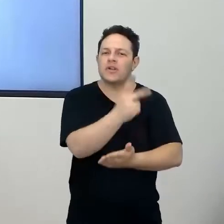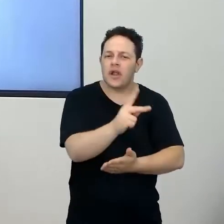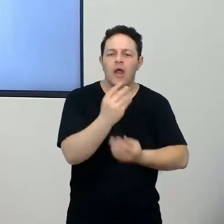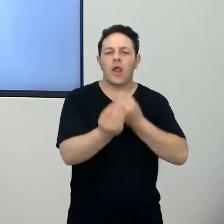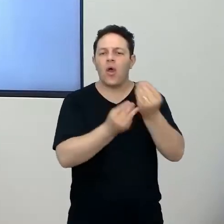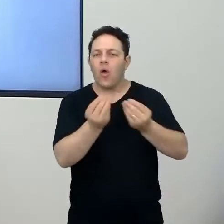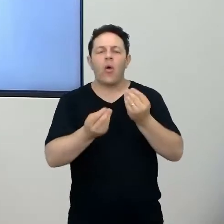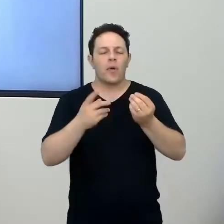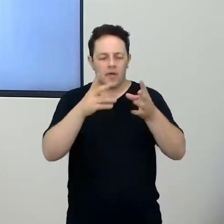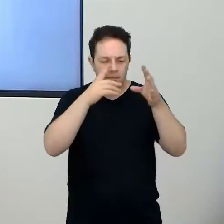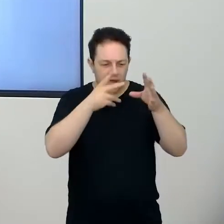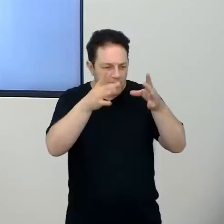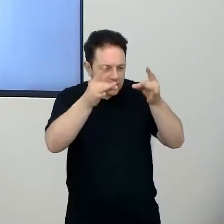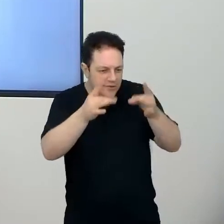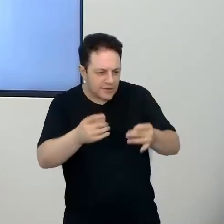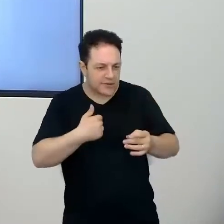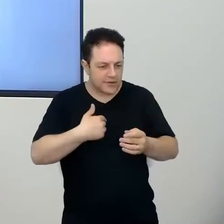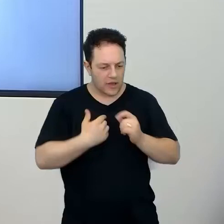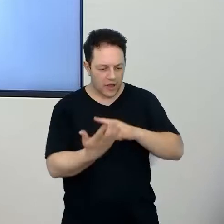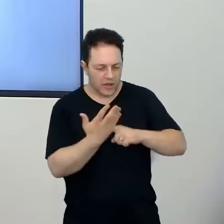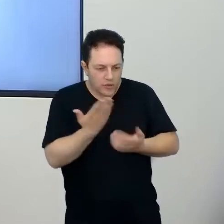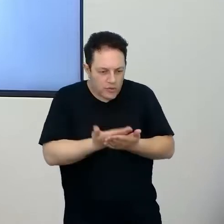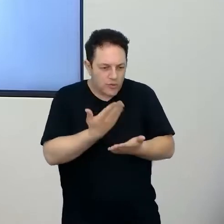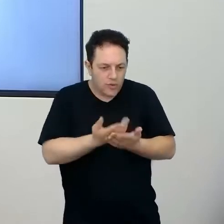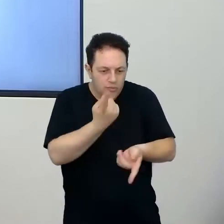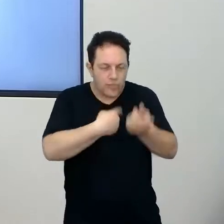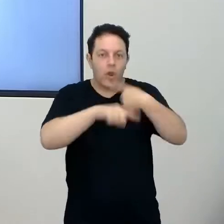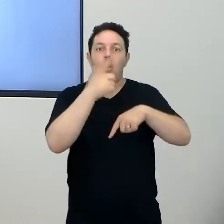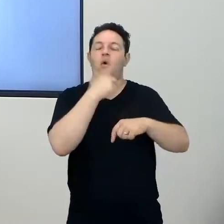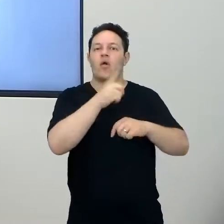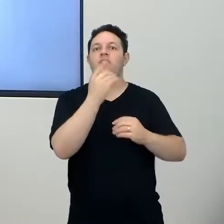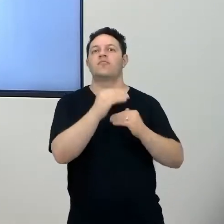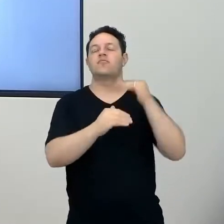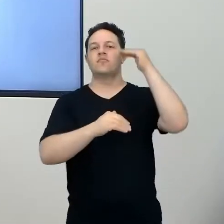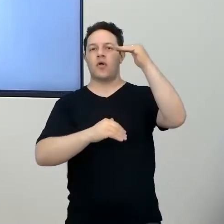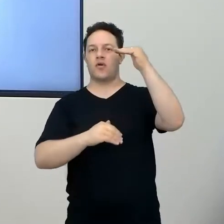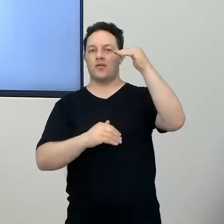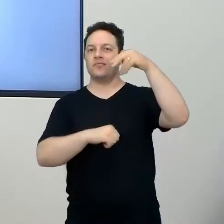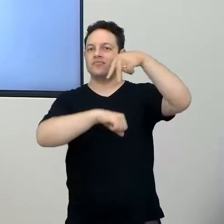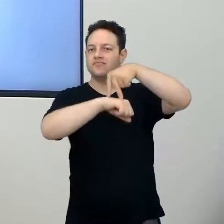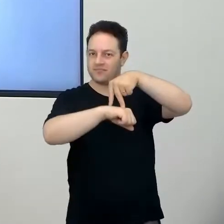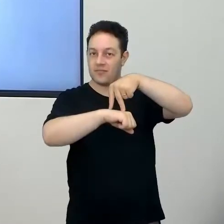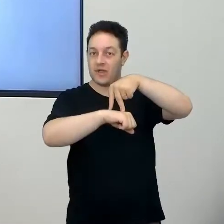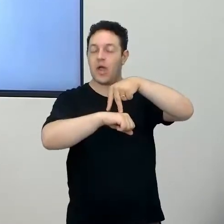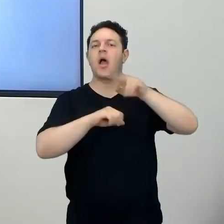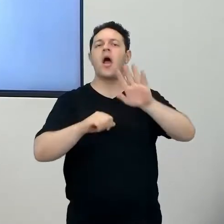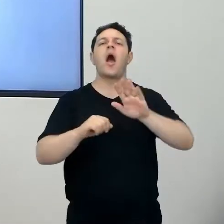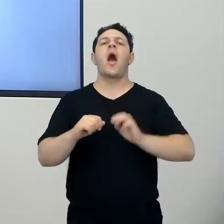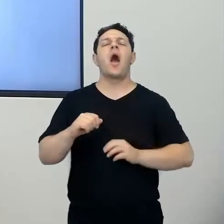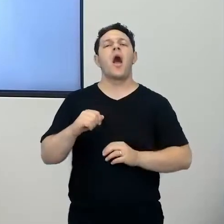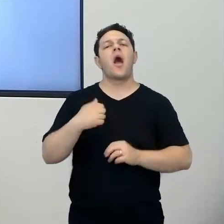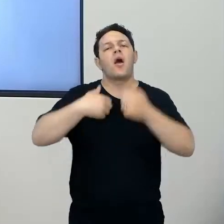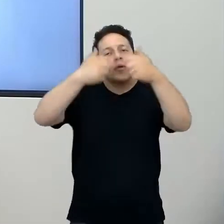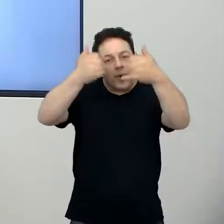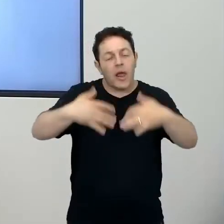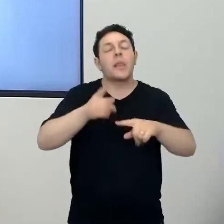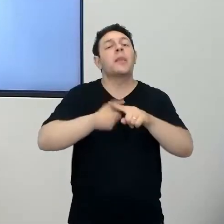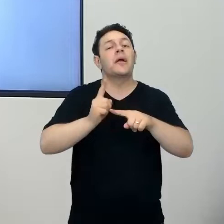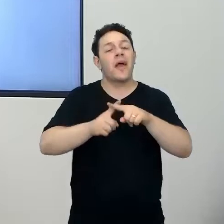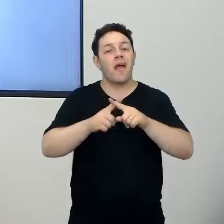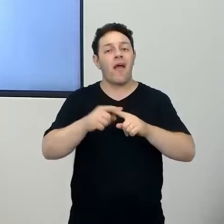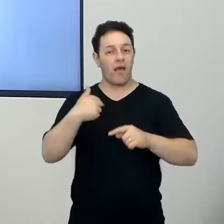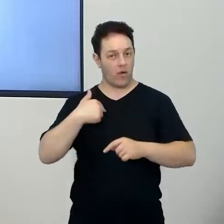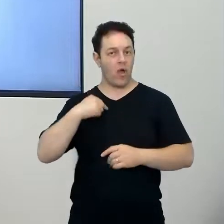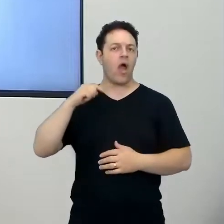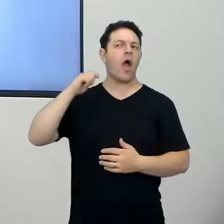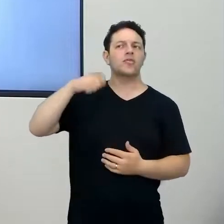ela se especializou para chegar onde ela está. Estou falando isso para dizer para vocês que o caminho artístico também pode ser um empreendimento. Então, você